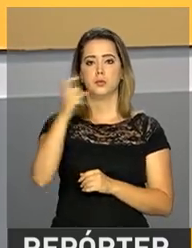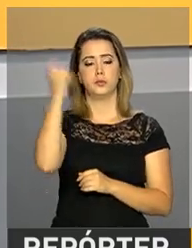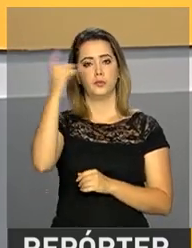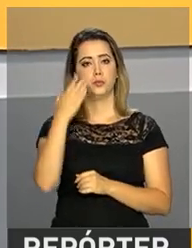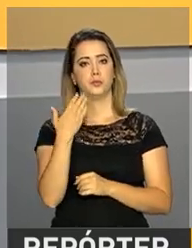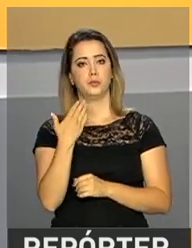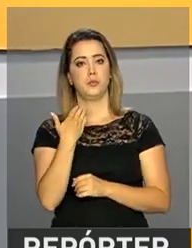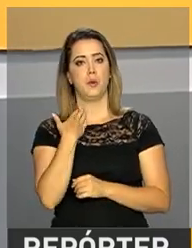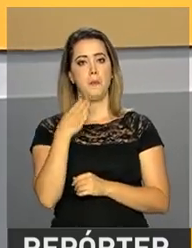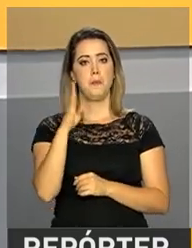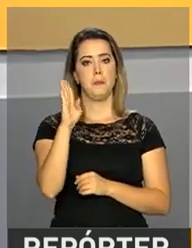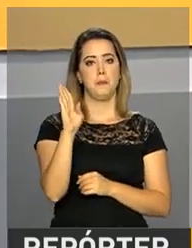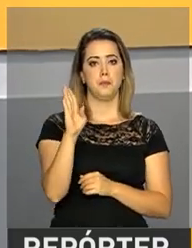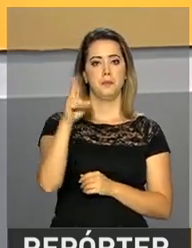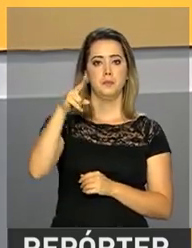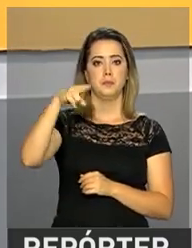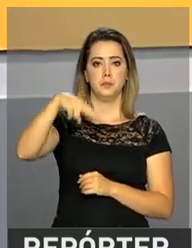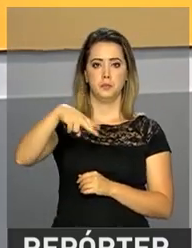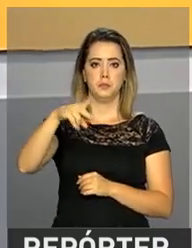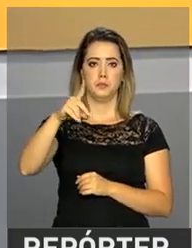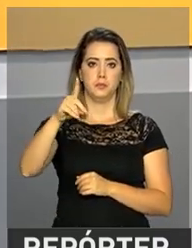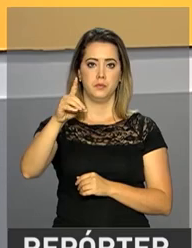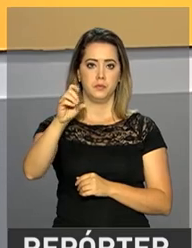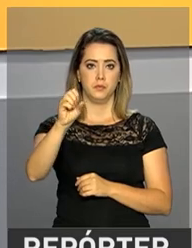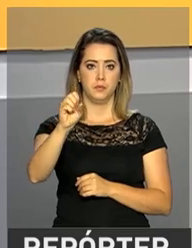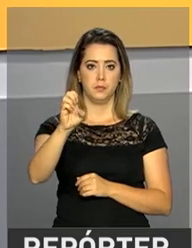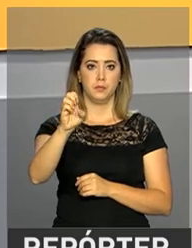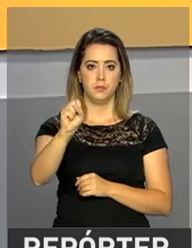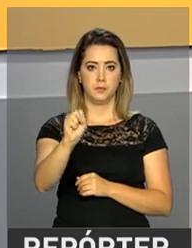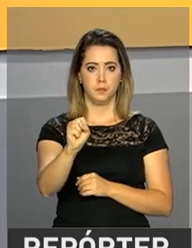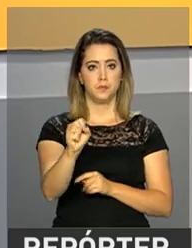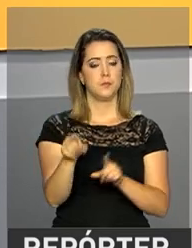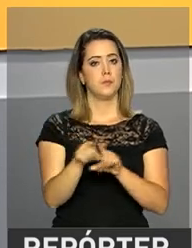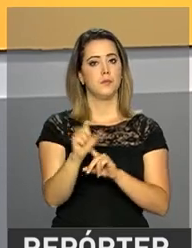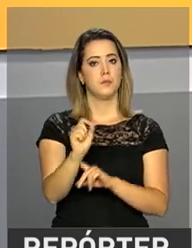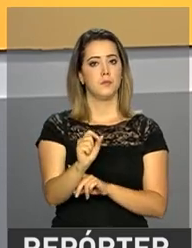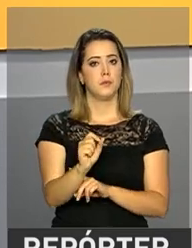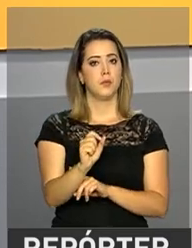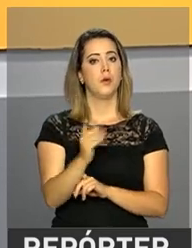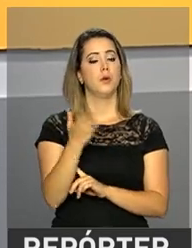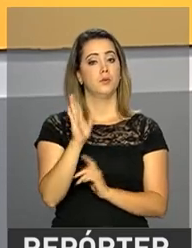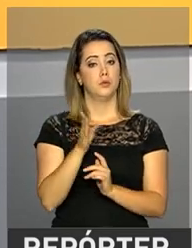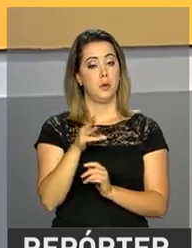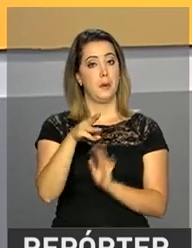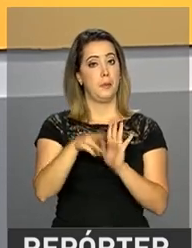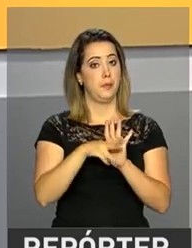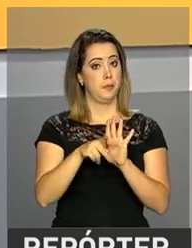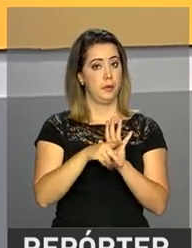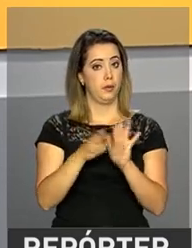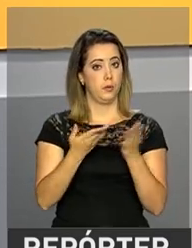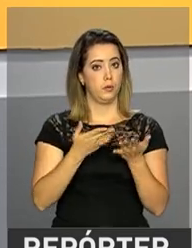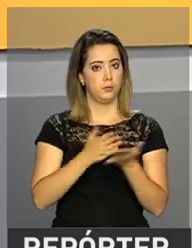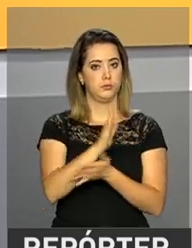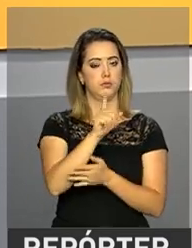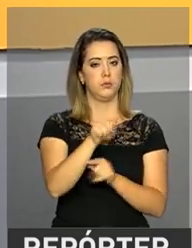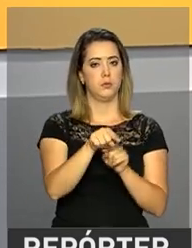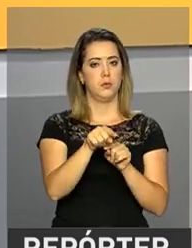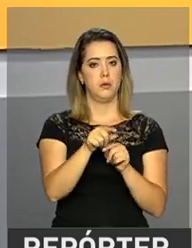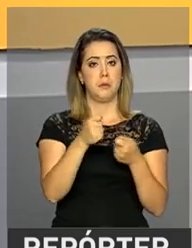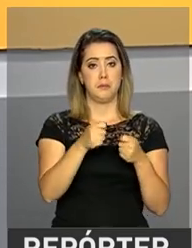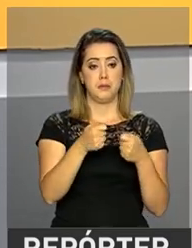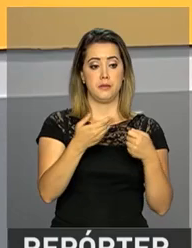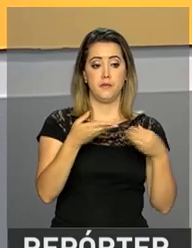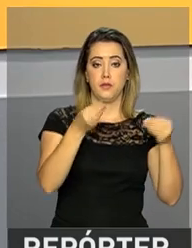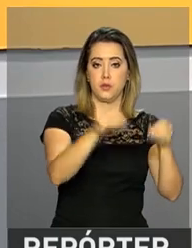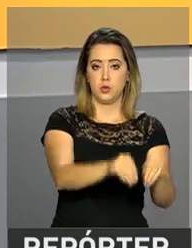altos para contratos do Banco Nacional do Desenvolvimento Social, o BNDES. A MP segue agora para o Senado e,